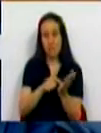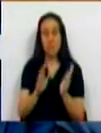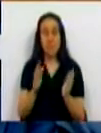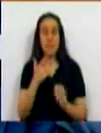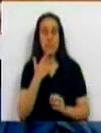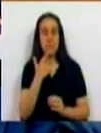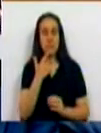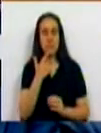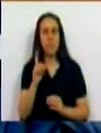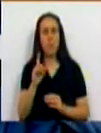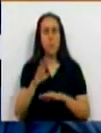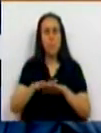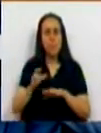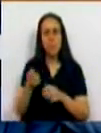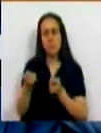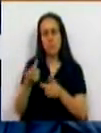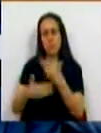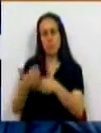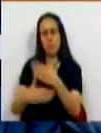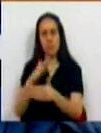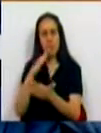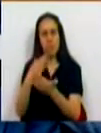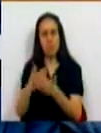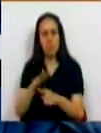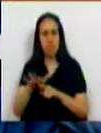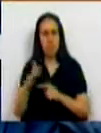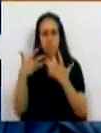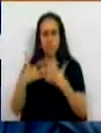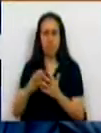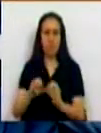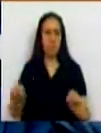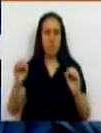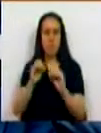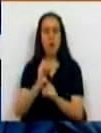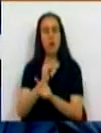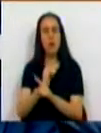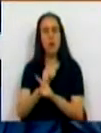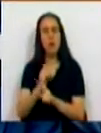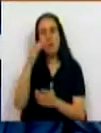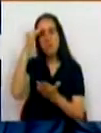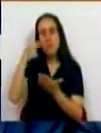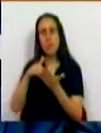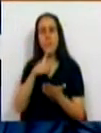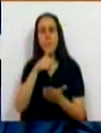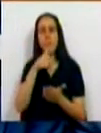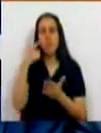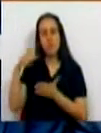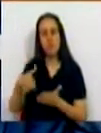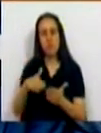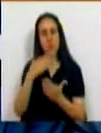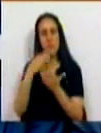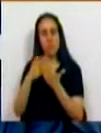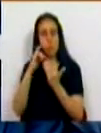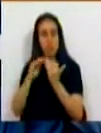da execução que está a resultar qualquer dúvida sobre o resultado da nossa trajetória de